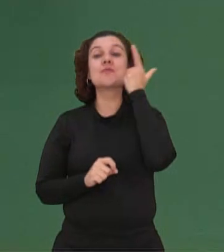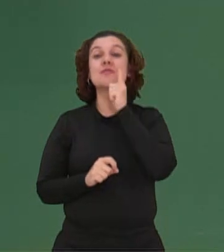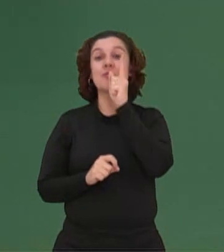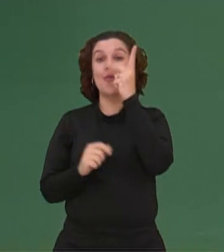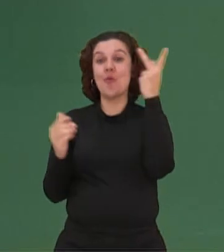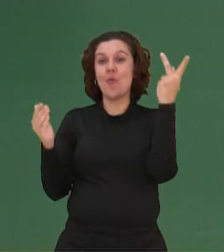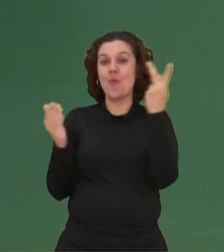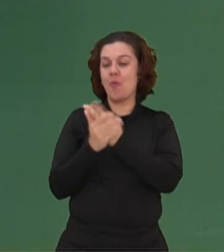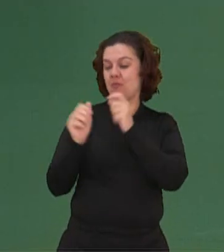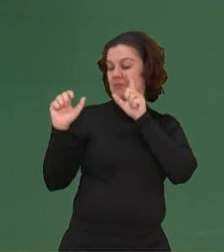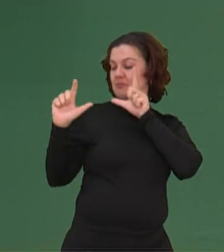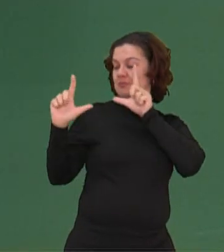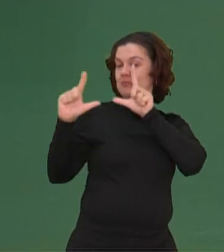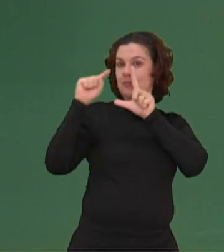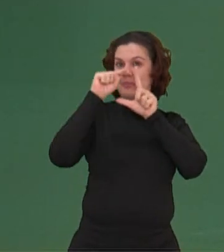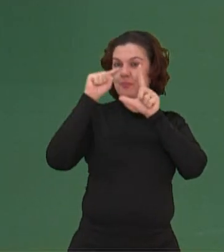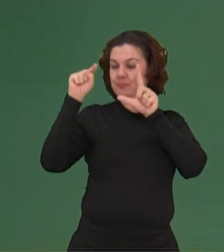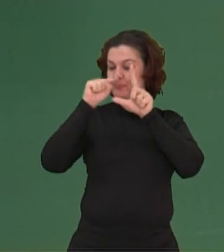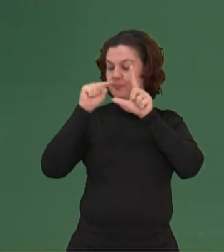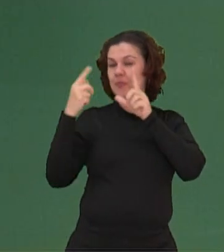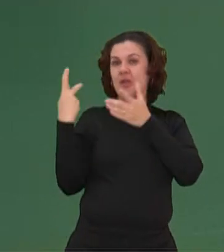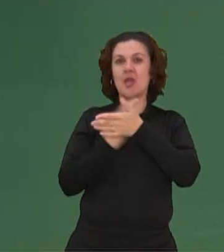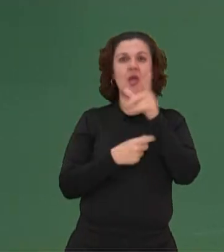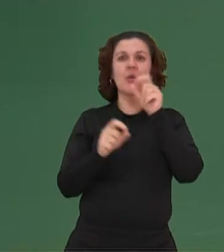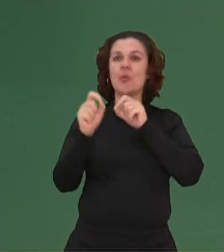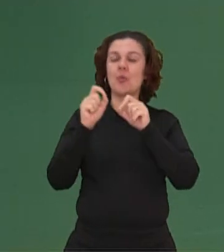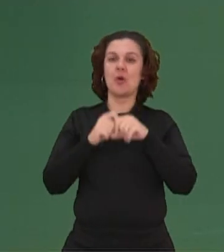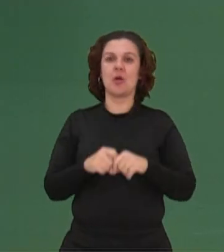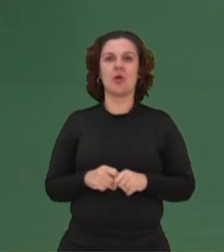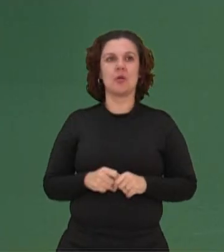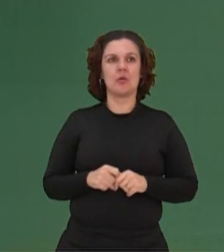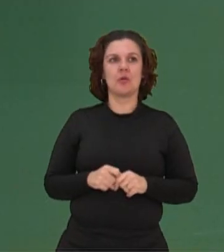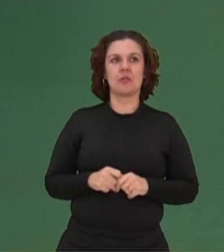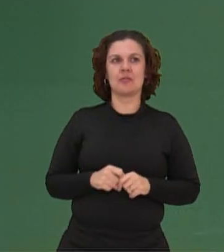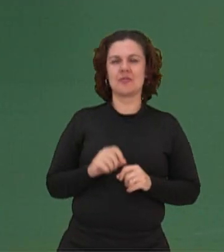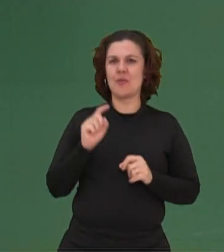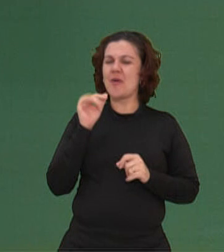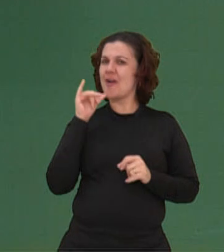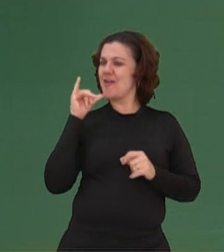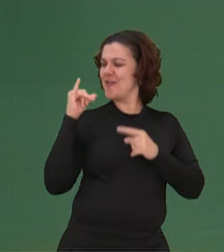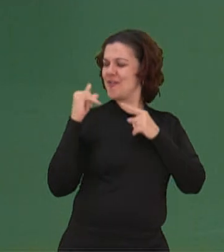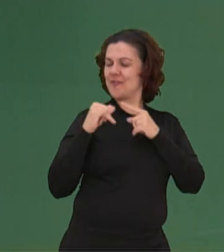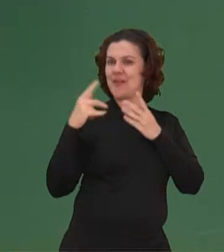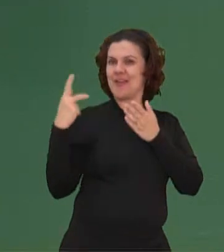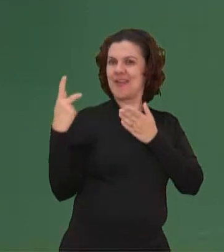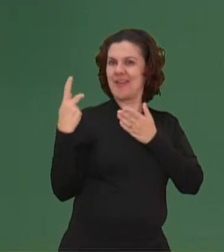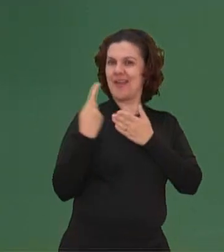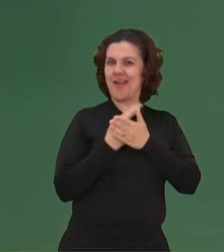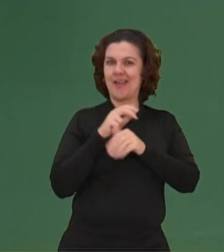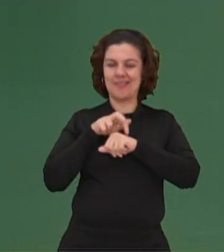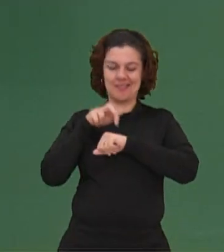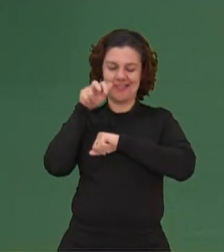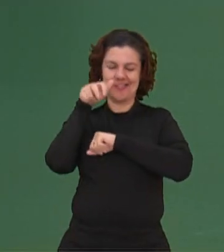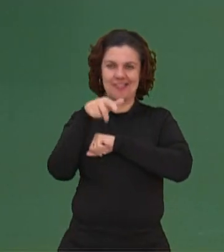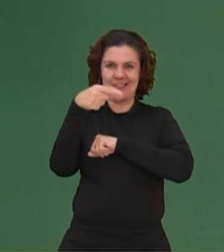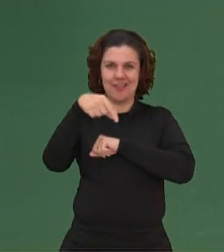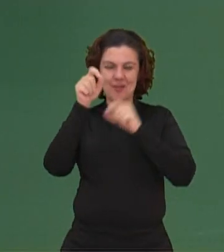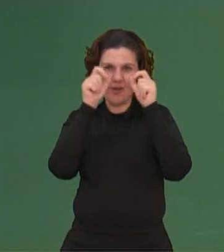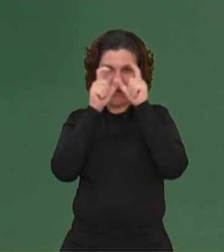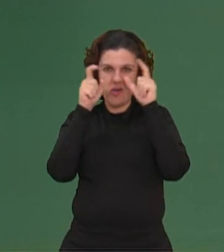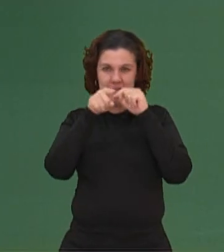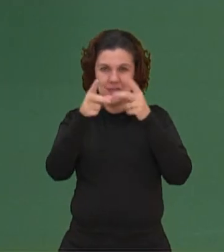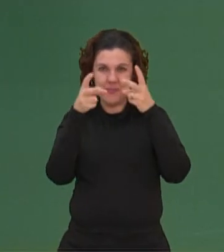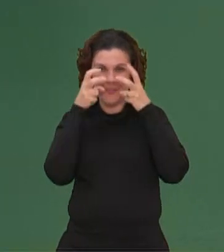perceber nessa tela um erro que tem aí? Ou, um erro não, uma informação que eu coloquei diferente para ver se você